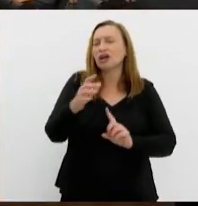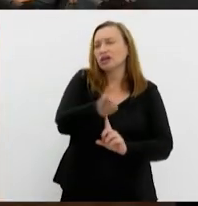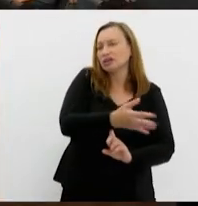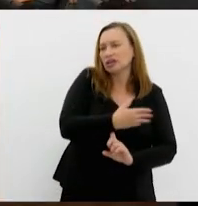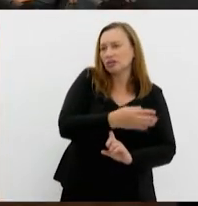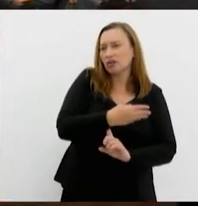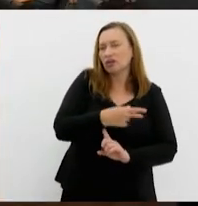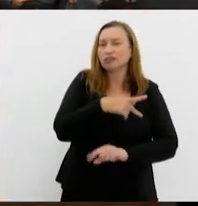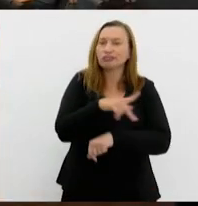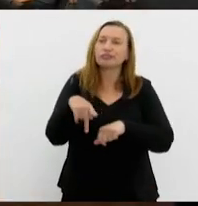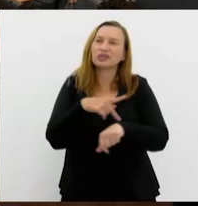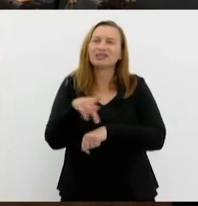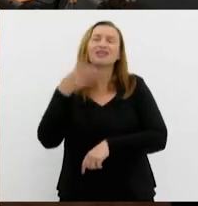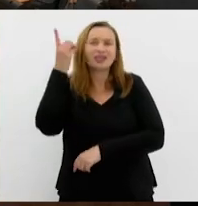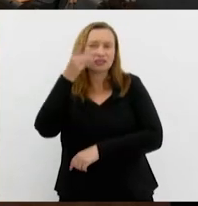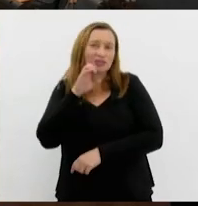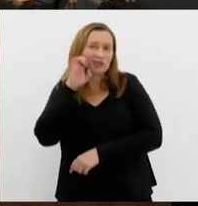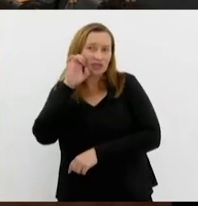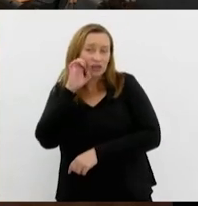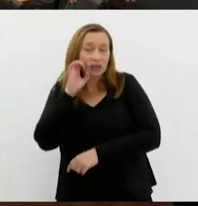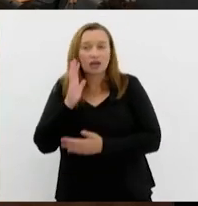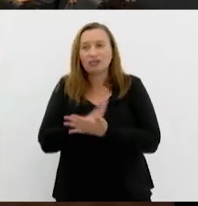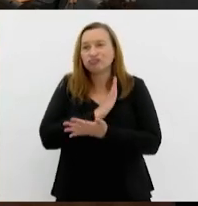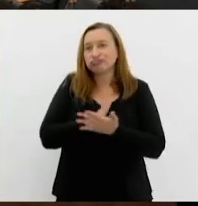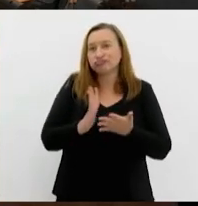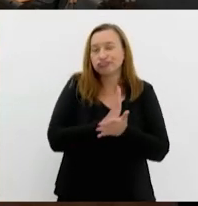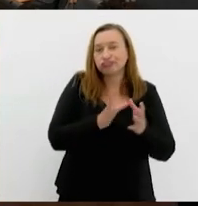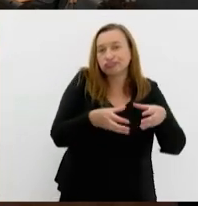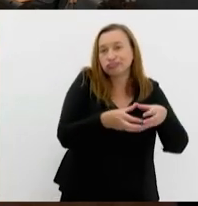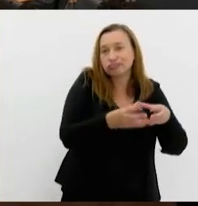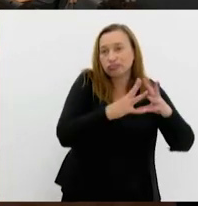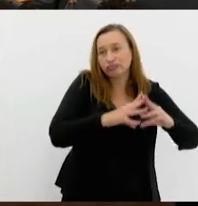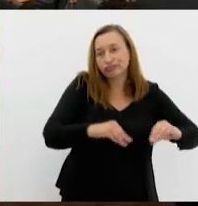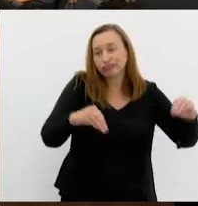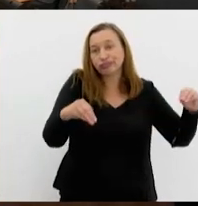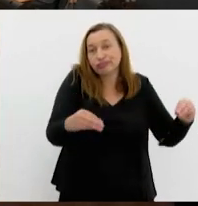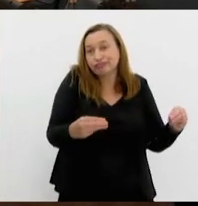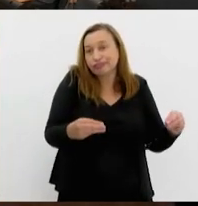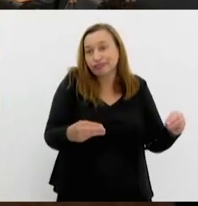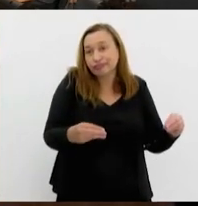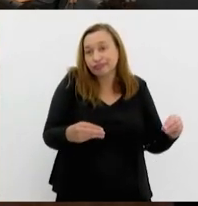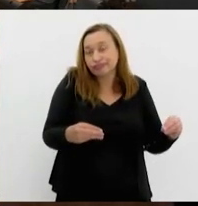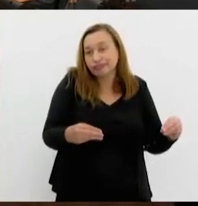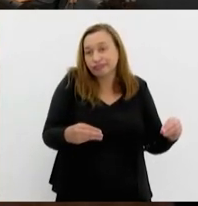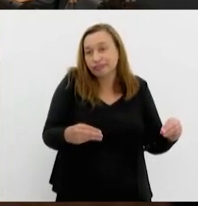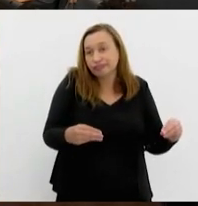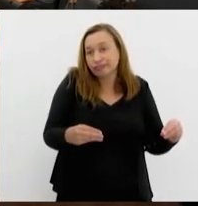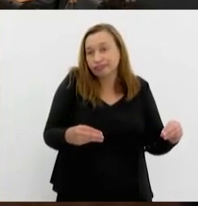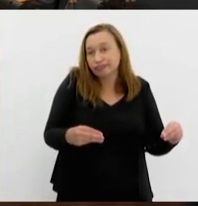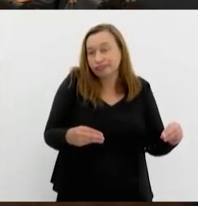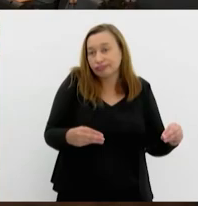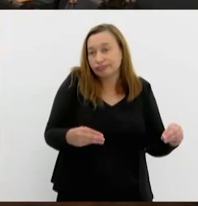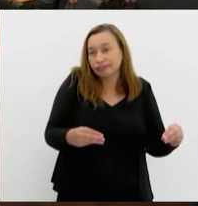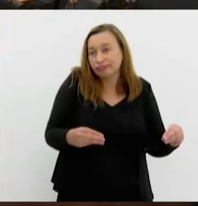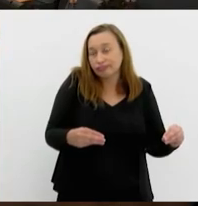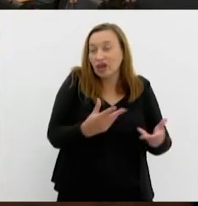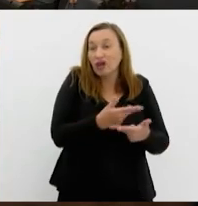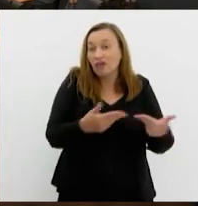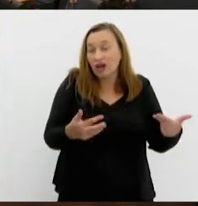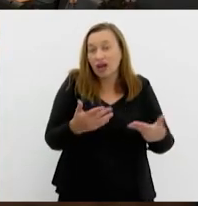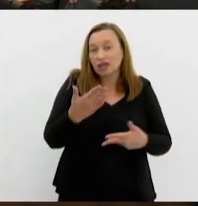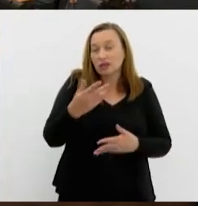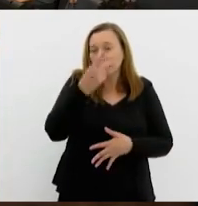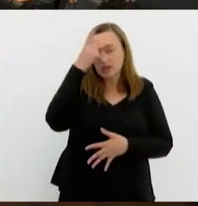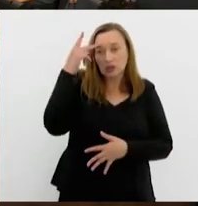país, deputada Élica, que muitas equipes se desfizeram, muitos cérebros foram participar em outros países. Agora a gente